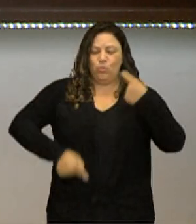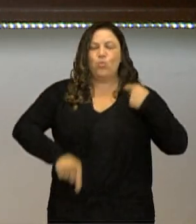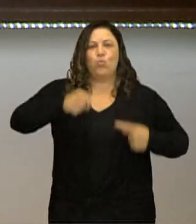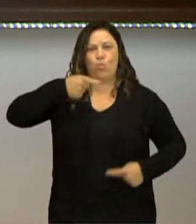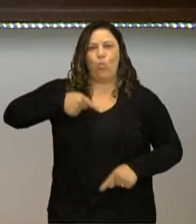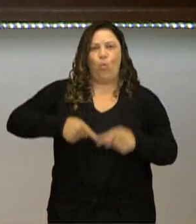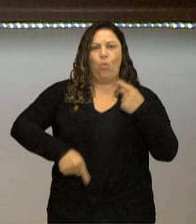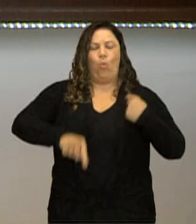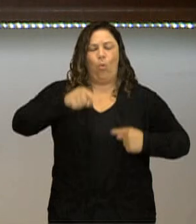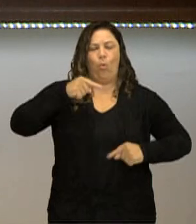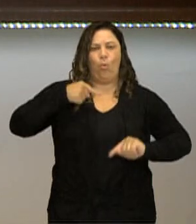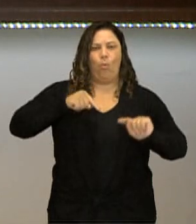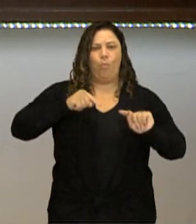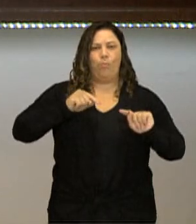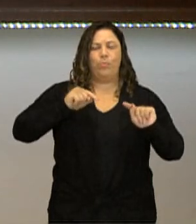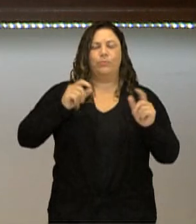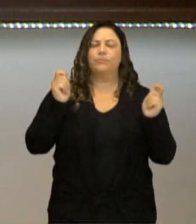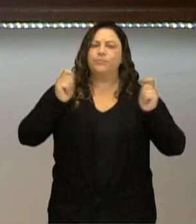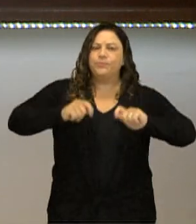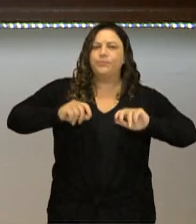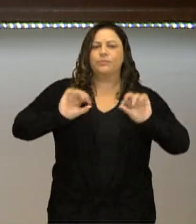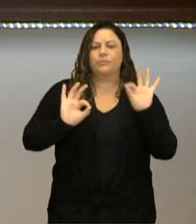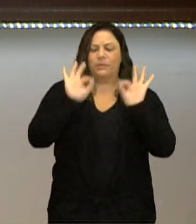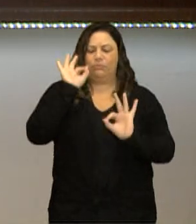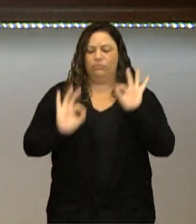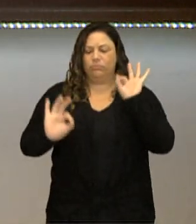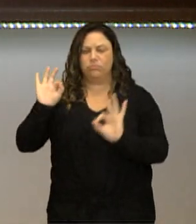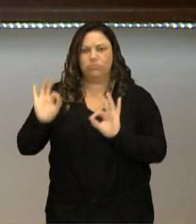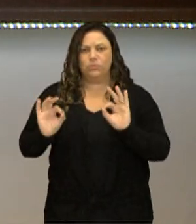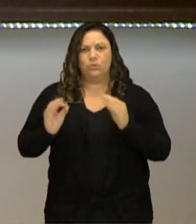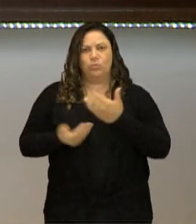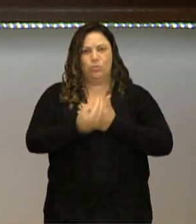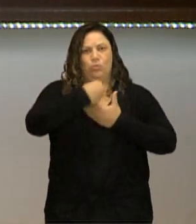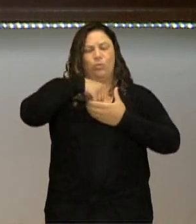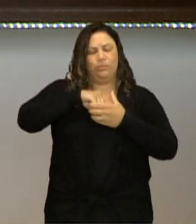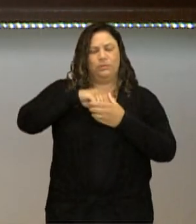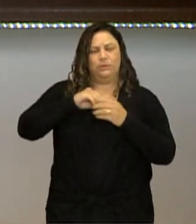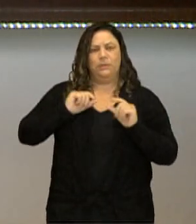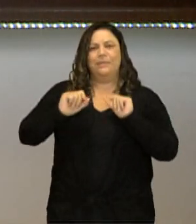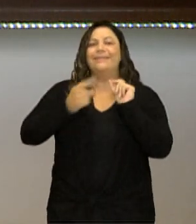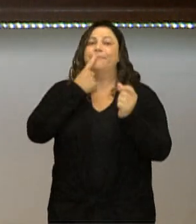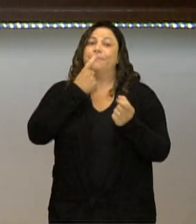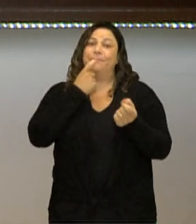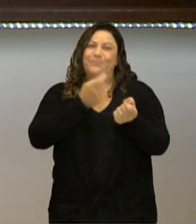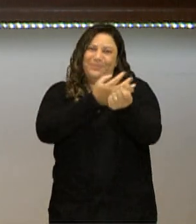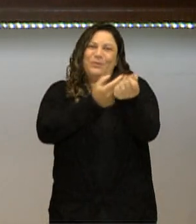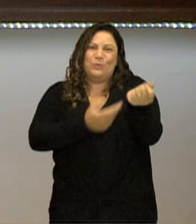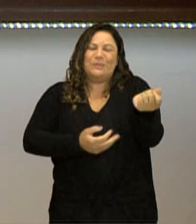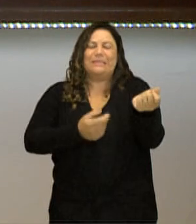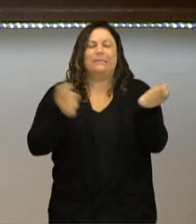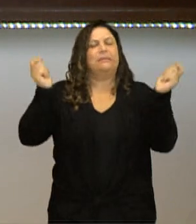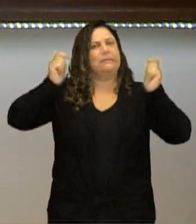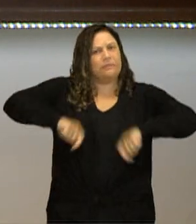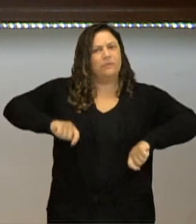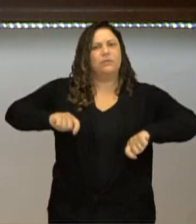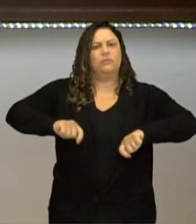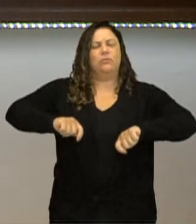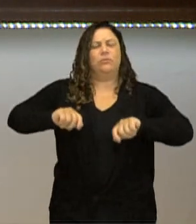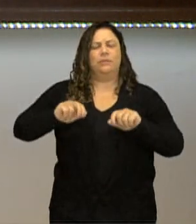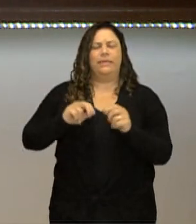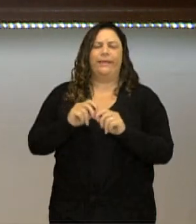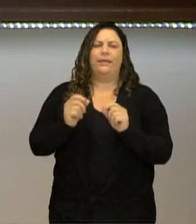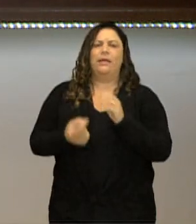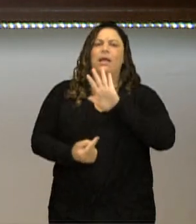uma reportagem da super interessante, que é bem bacana, tá, gente? Falando aqui das vacinas, né? Falando ali mortalidade infantil,